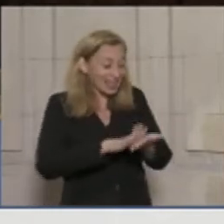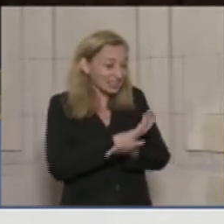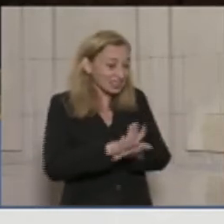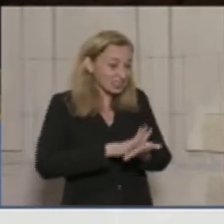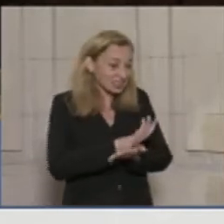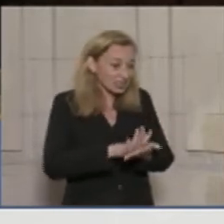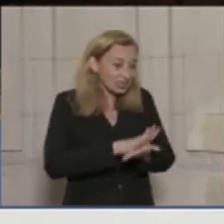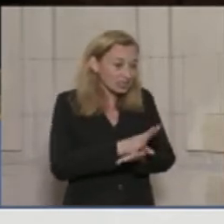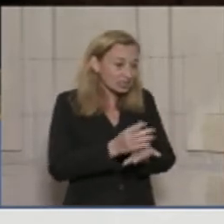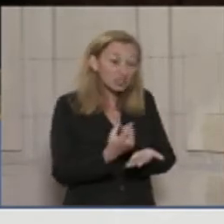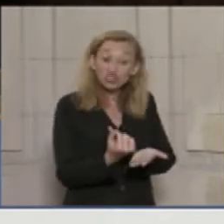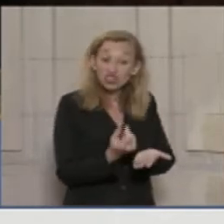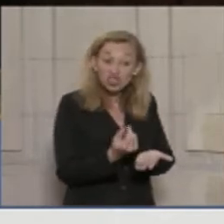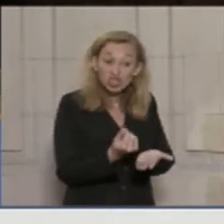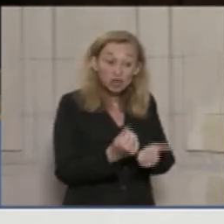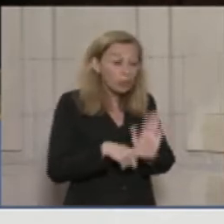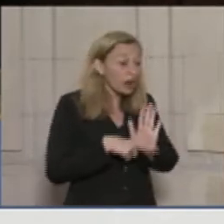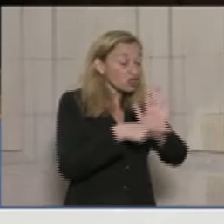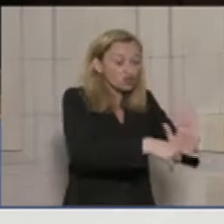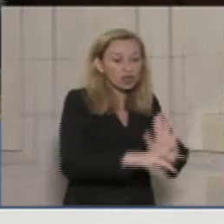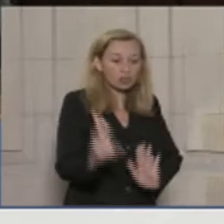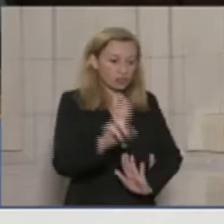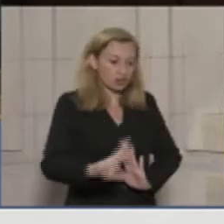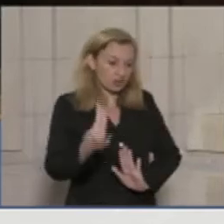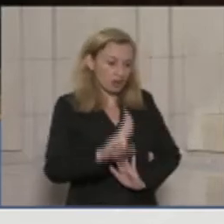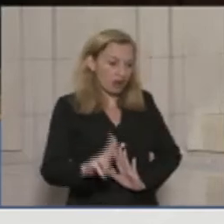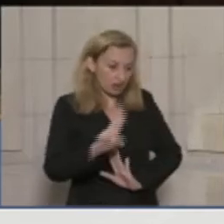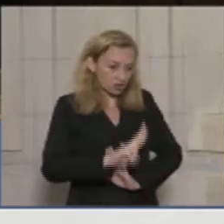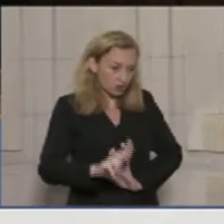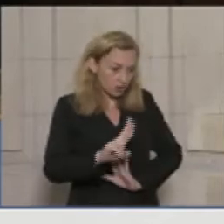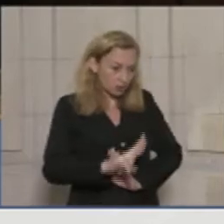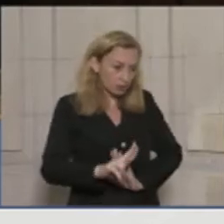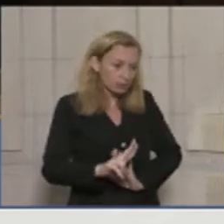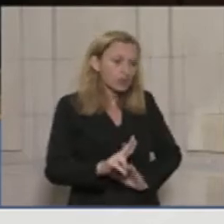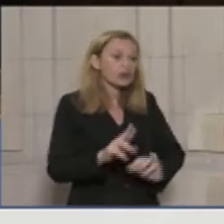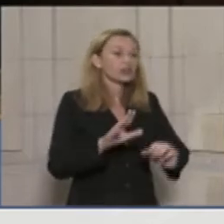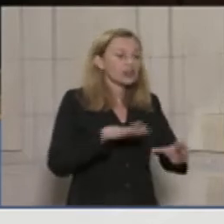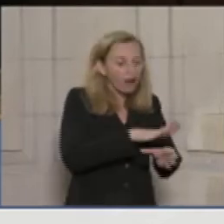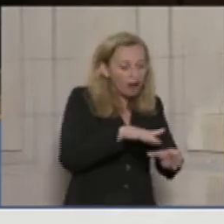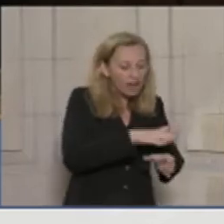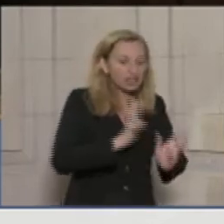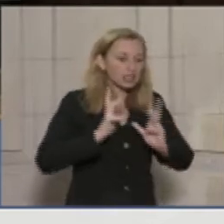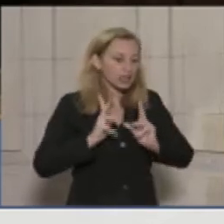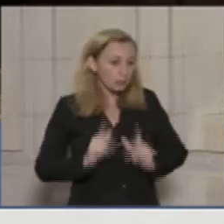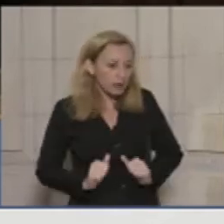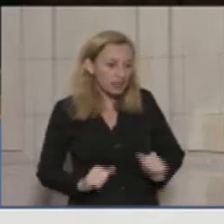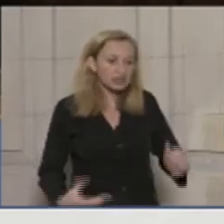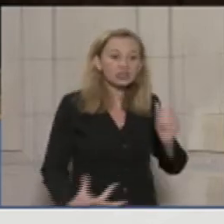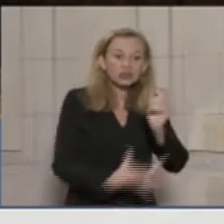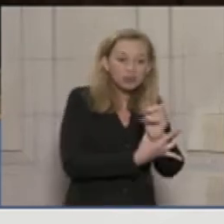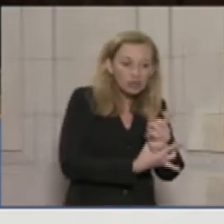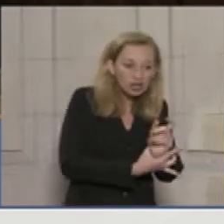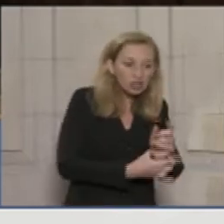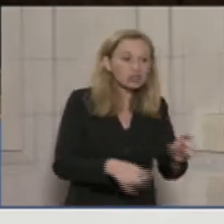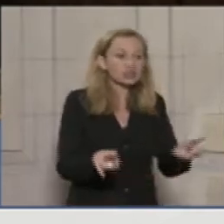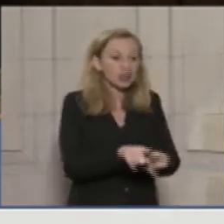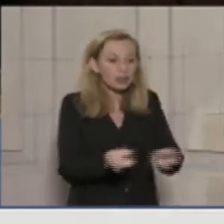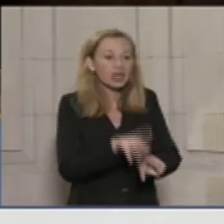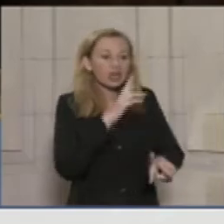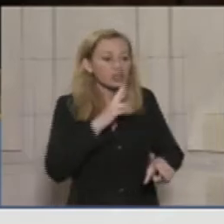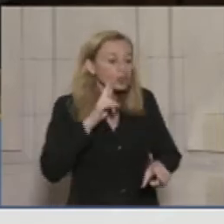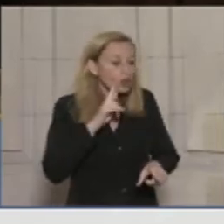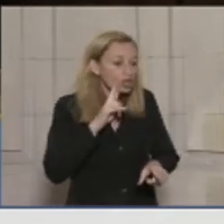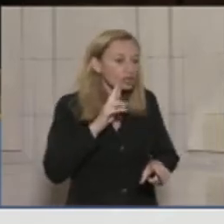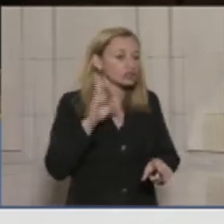custeio, continuam sem conseguir arcar com suas despesas de limpeza, de vigilância, de alimentação dos restaurantes universitários.